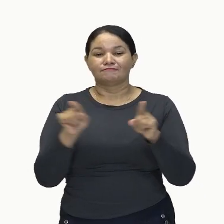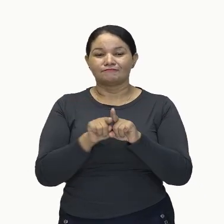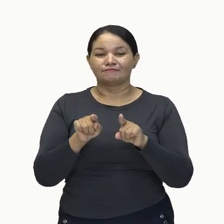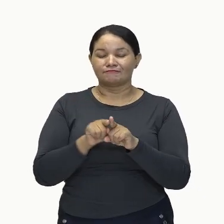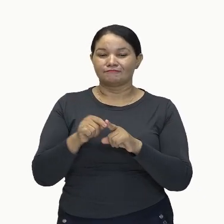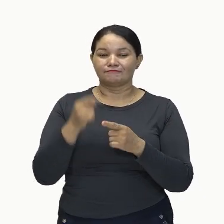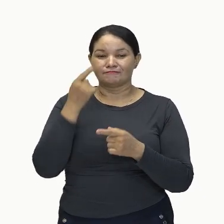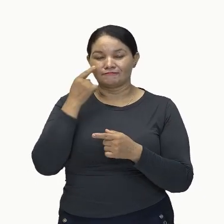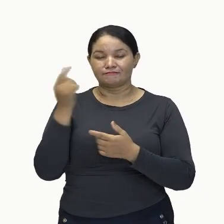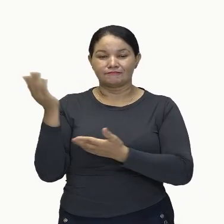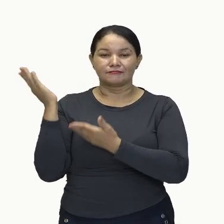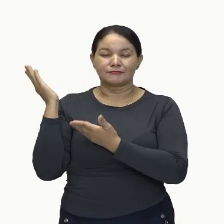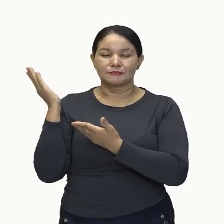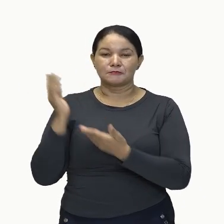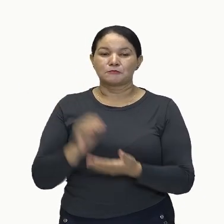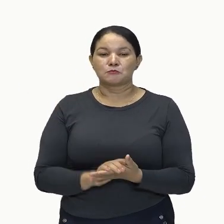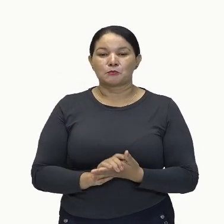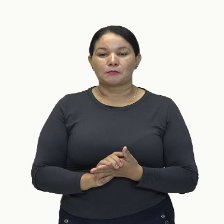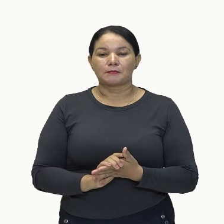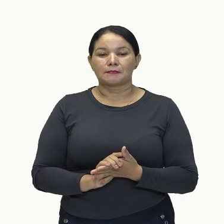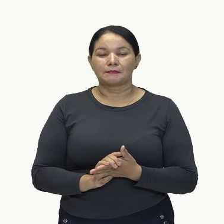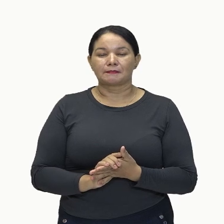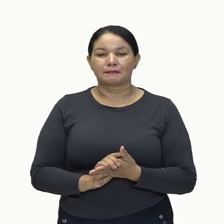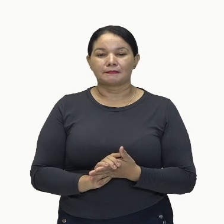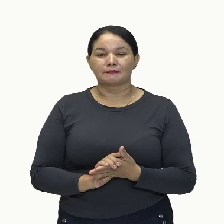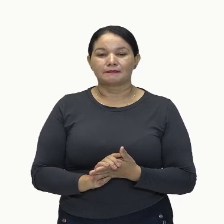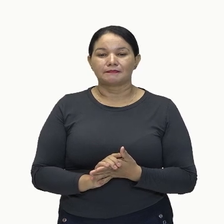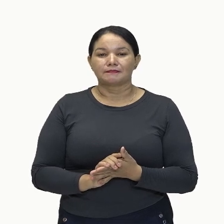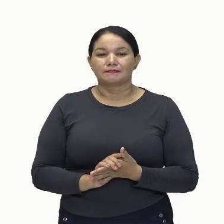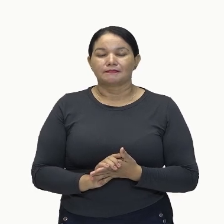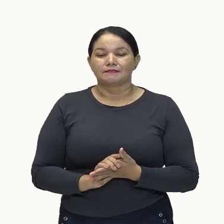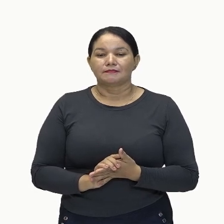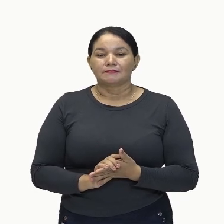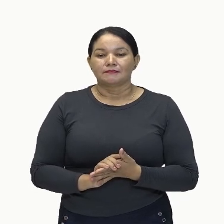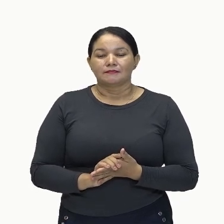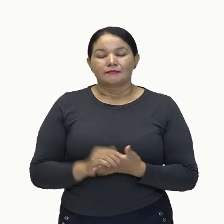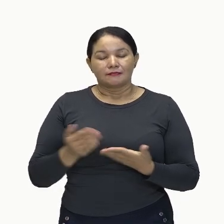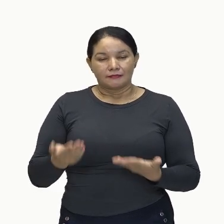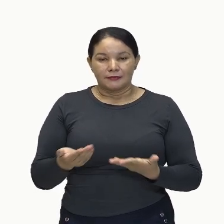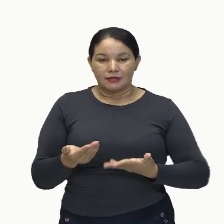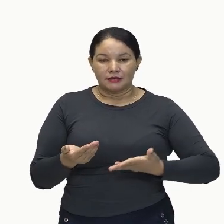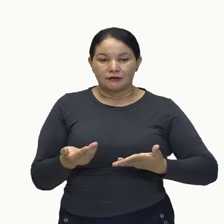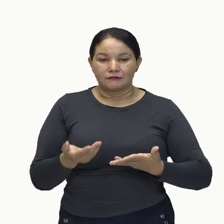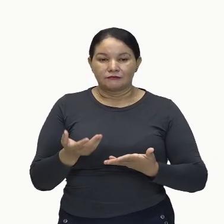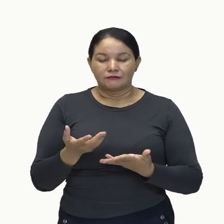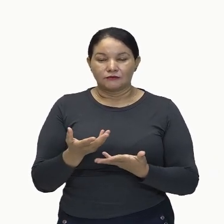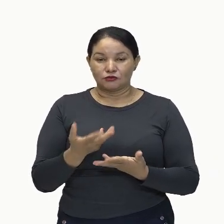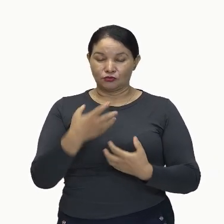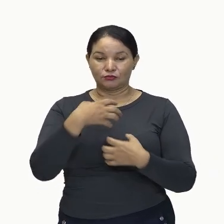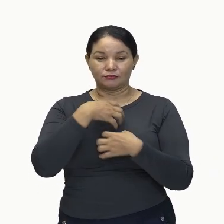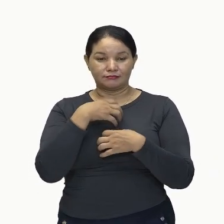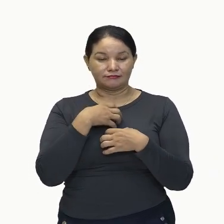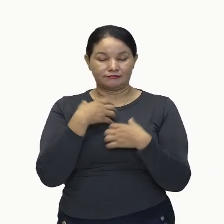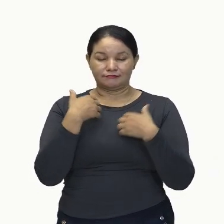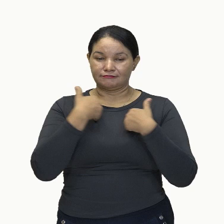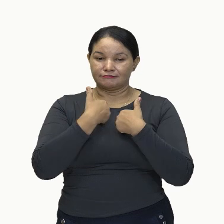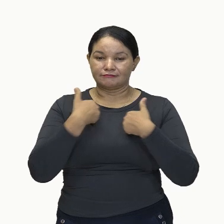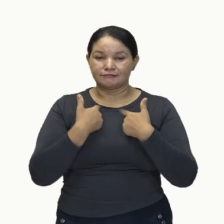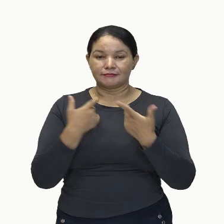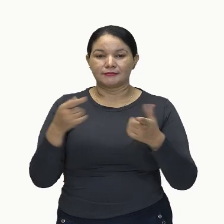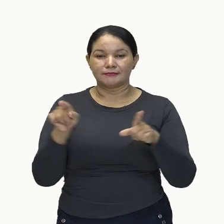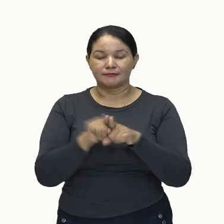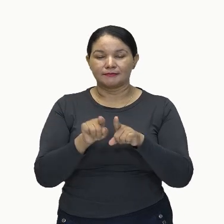geniais, pensamentos aí, certo? Animalesco, invenções geniais e, por fim, adquirir, olha